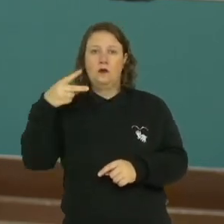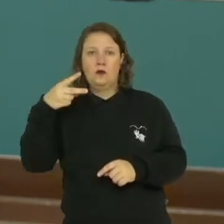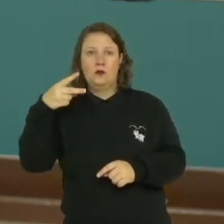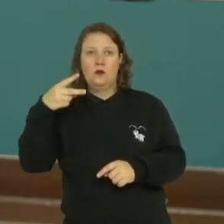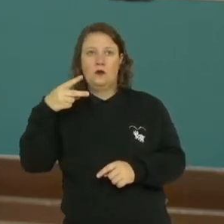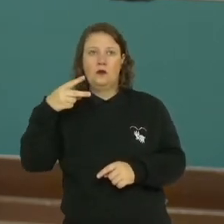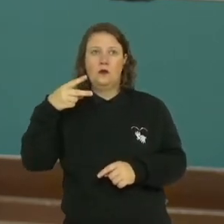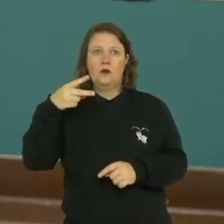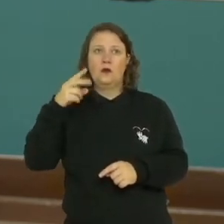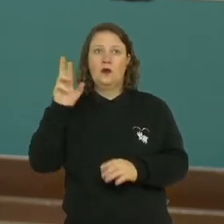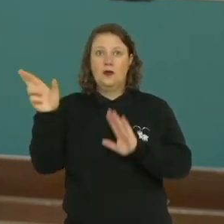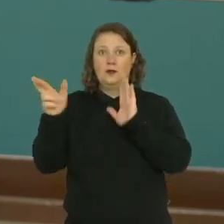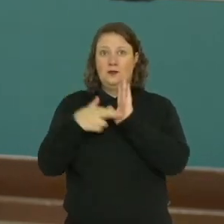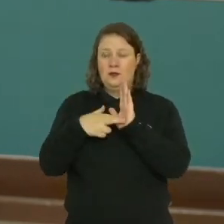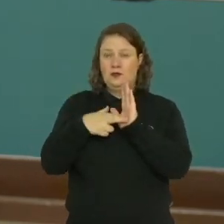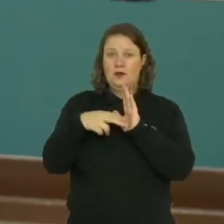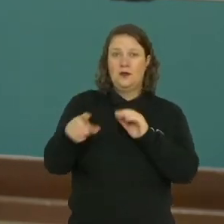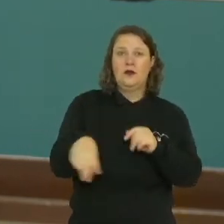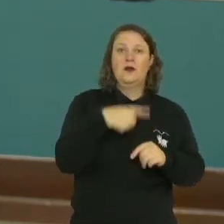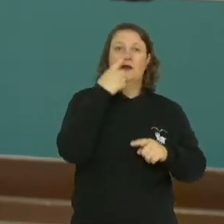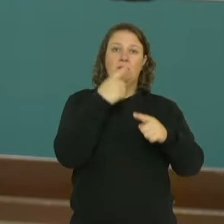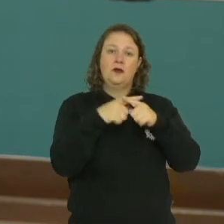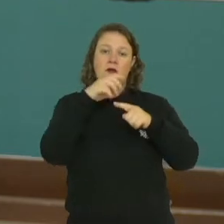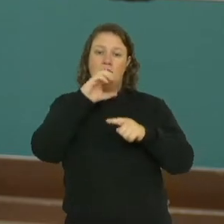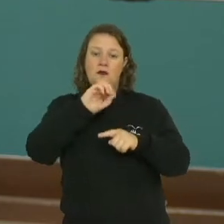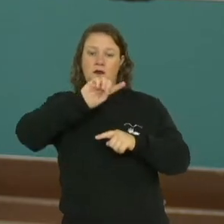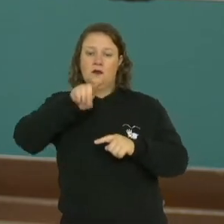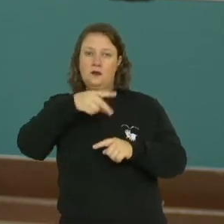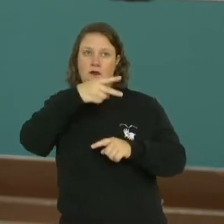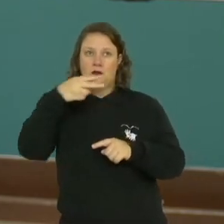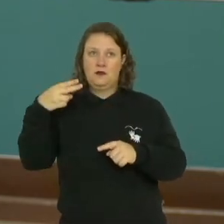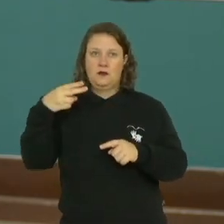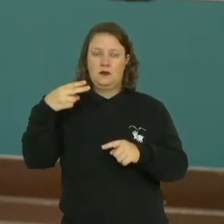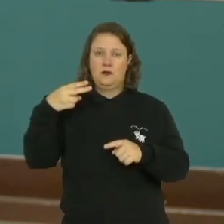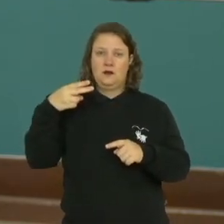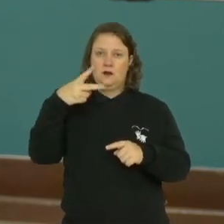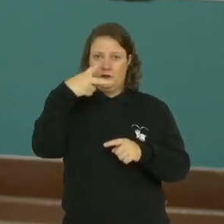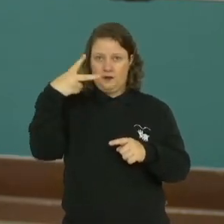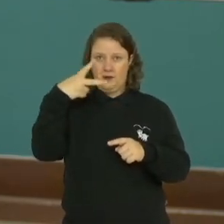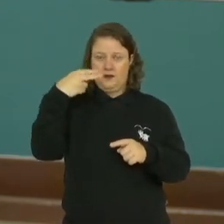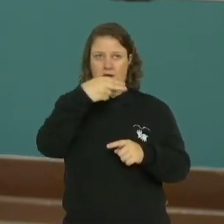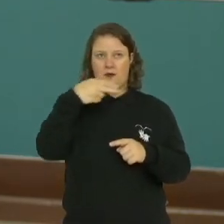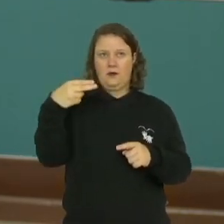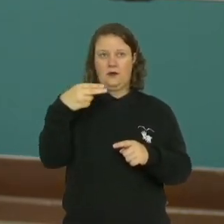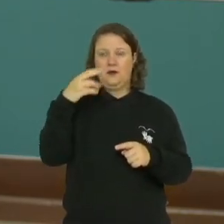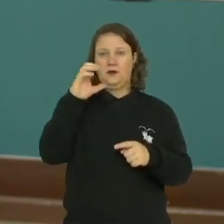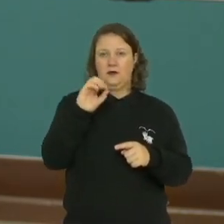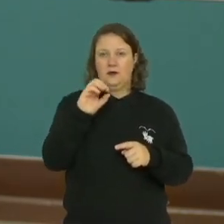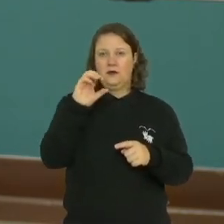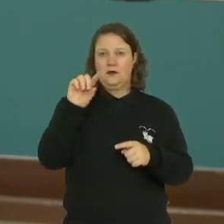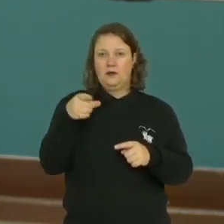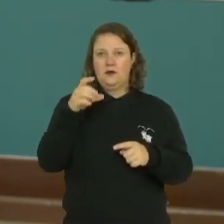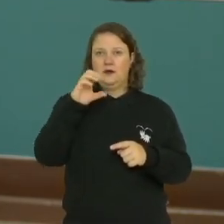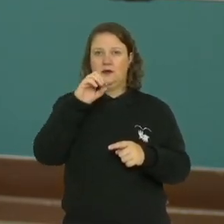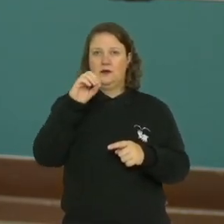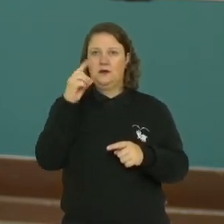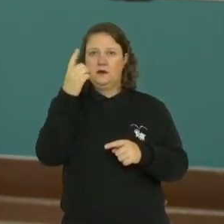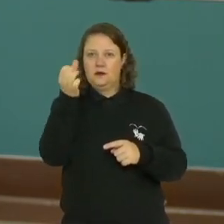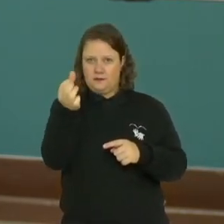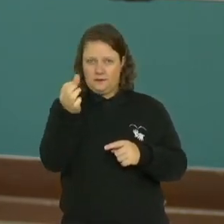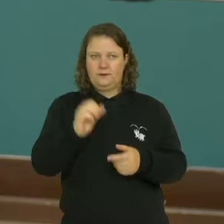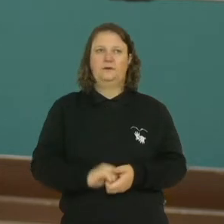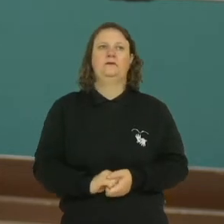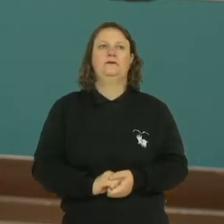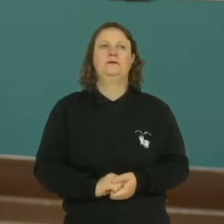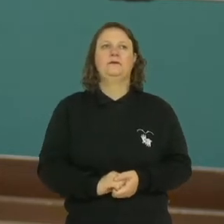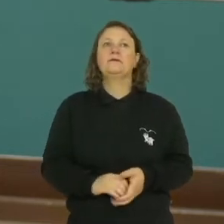Pego esse resultado, vezes 0,2 e encontro, então, a resposta aqui do meu exercício. Lembrado? Vamos